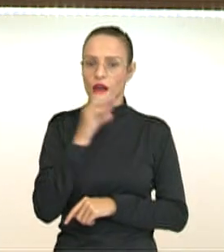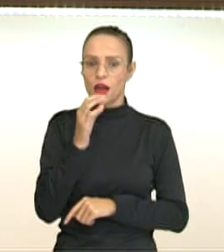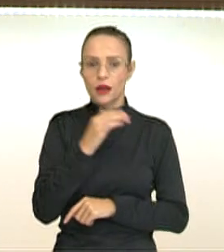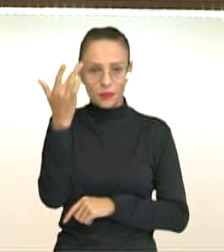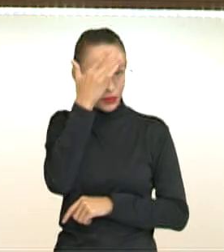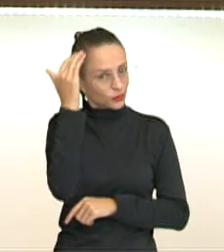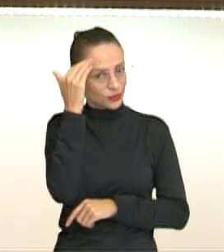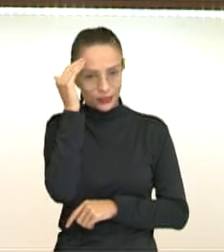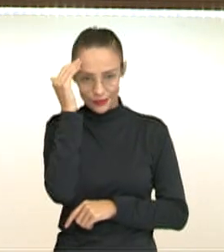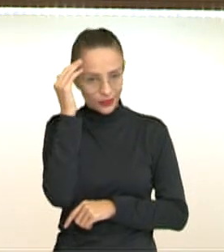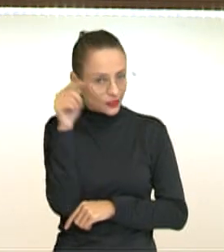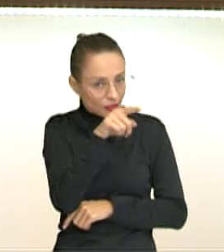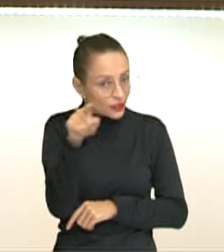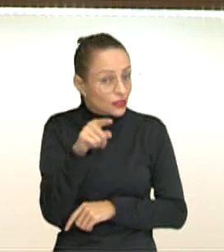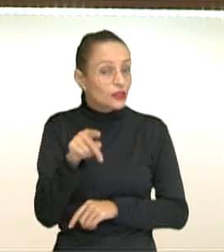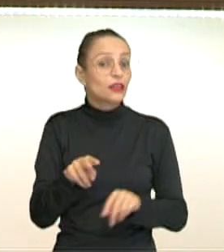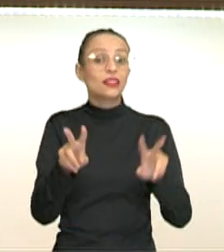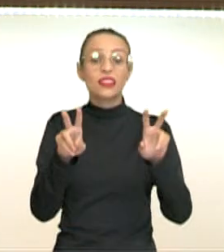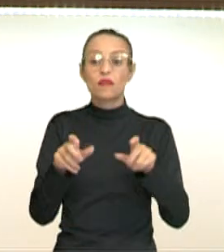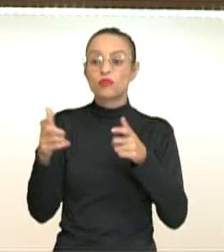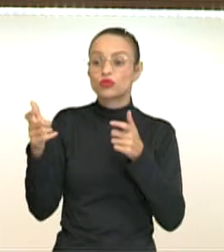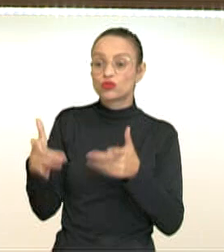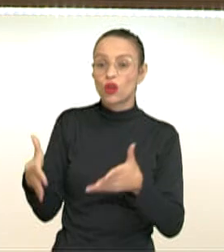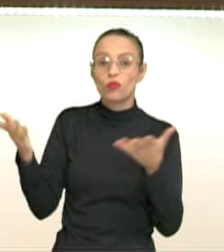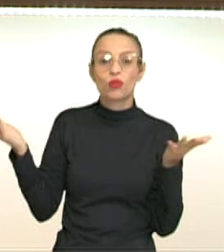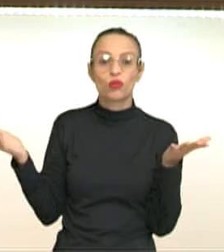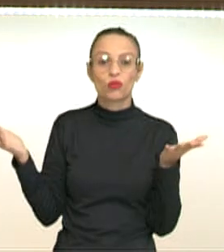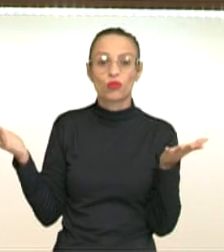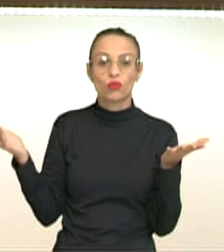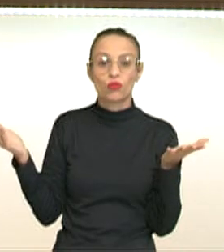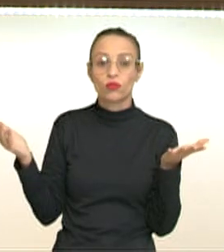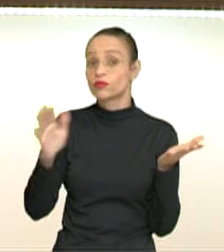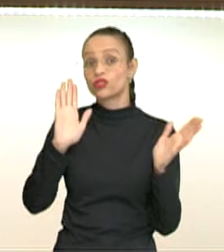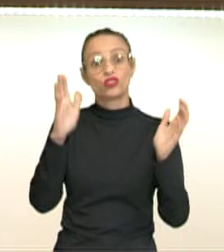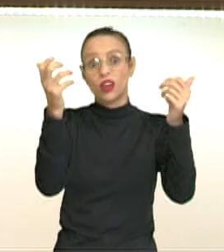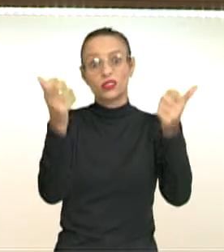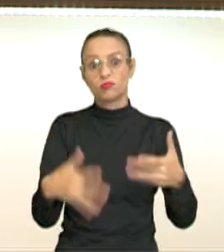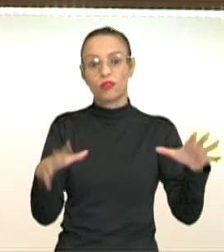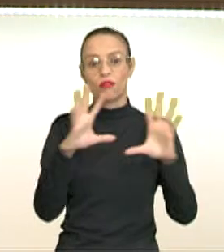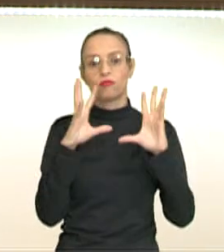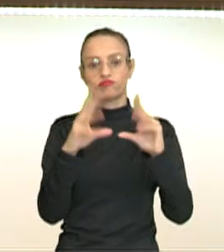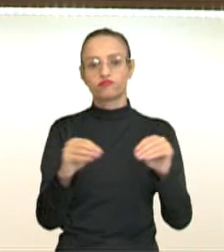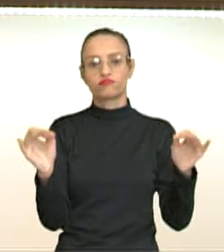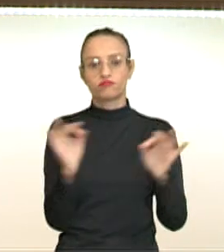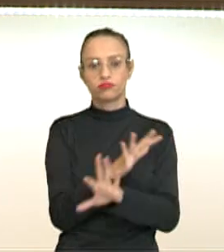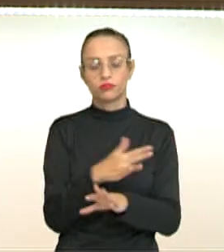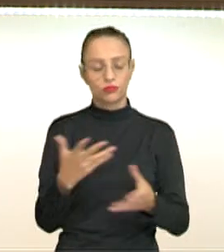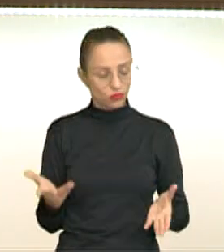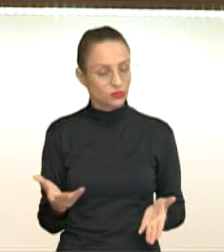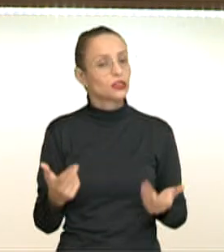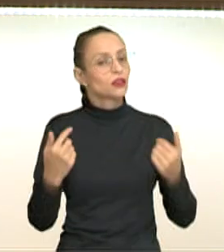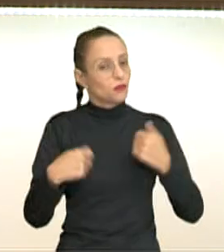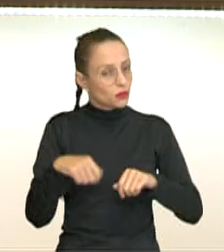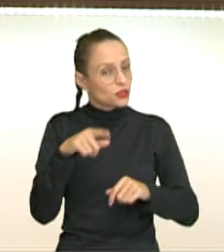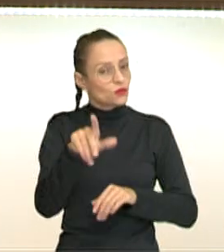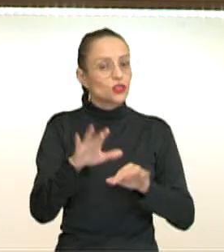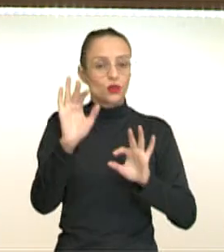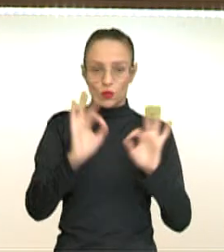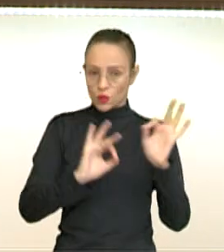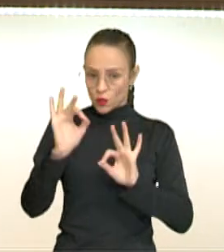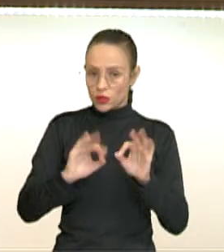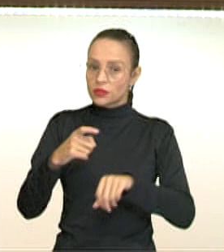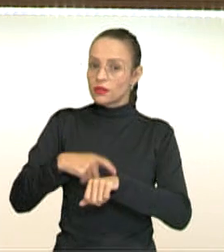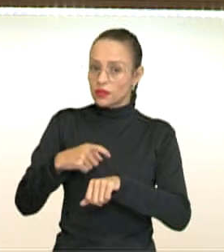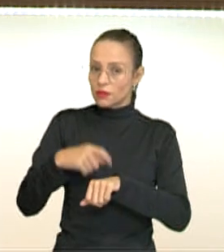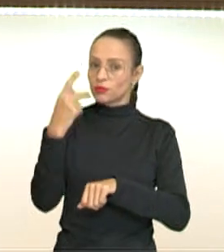vão te entender, o teu tempo ainda sobra e você já disse tudo aquilo que você queria. Então, é necessário que você organize também o